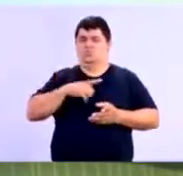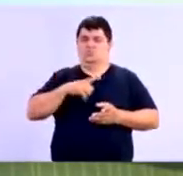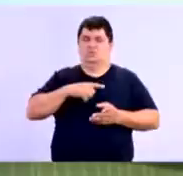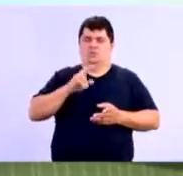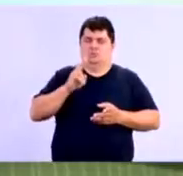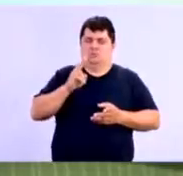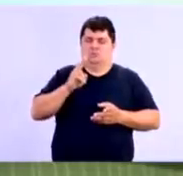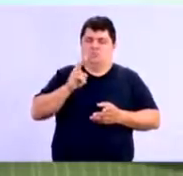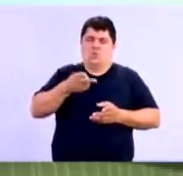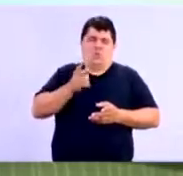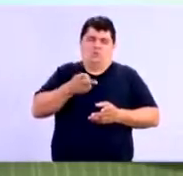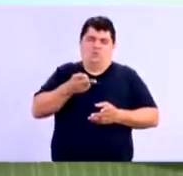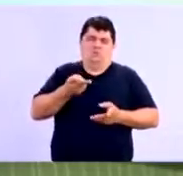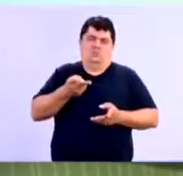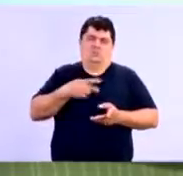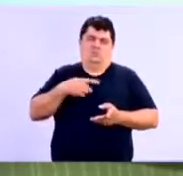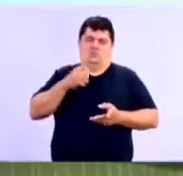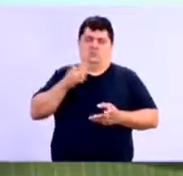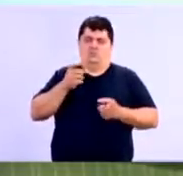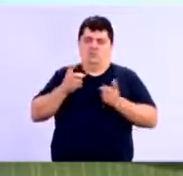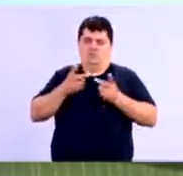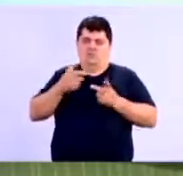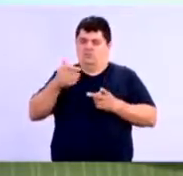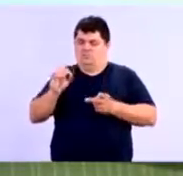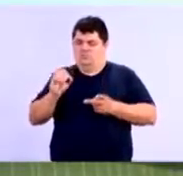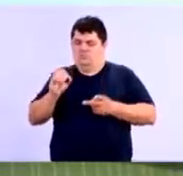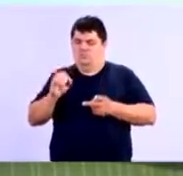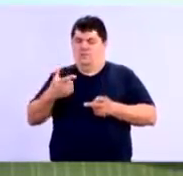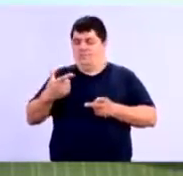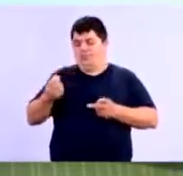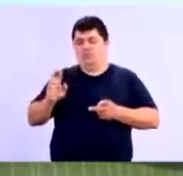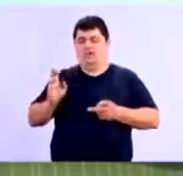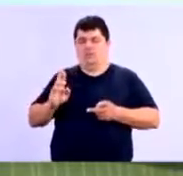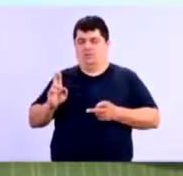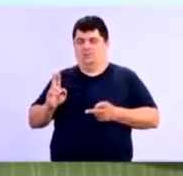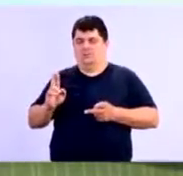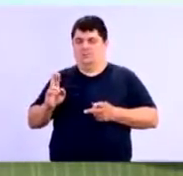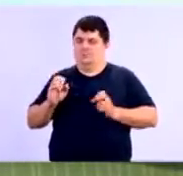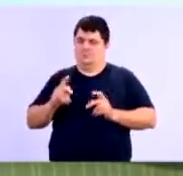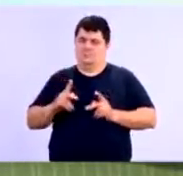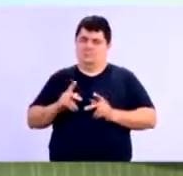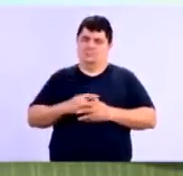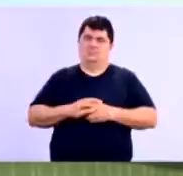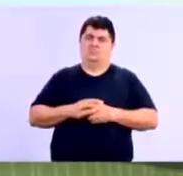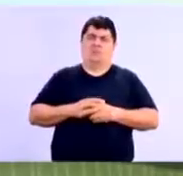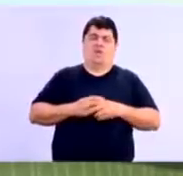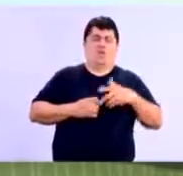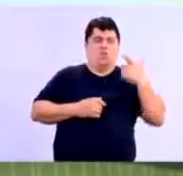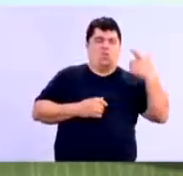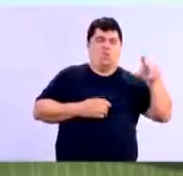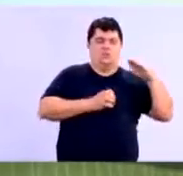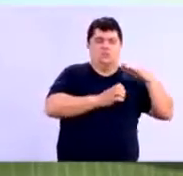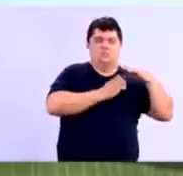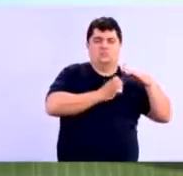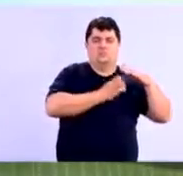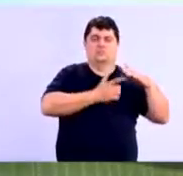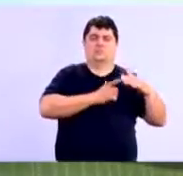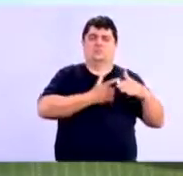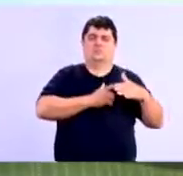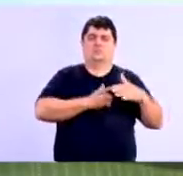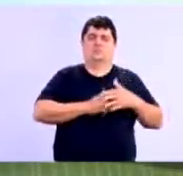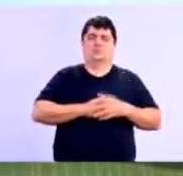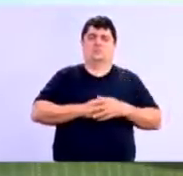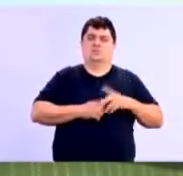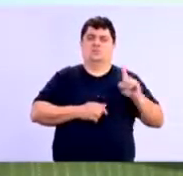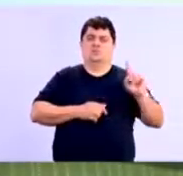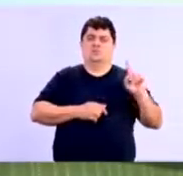por unidade, se eu vendo 10 produtos, eu tenho R$20 de lucro, ok? Aí uma outra empresa lucra com esse mesmo